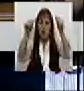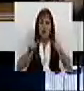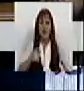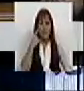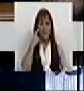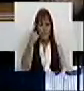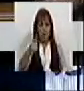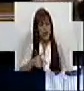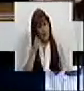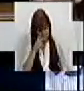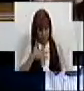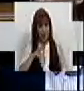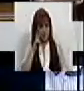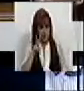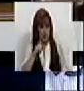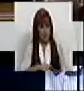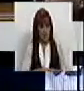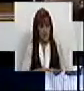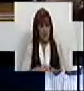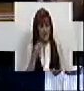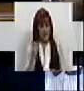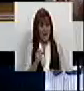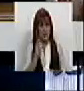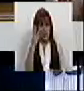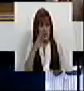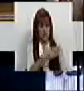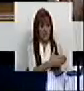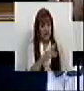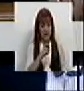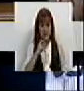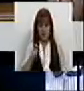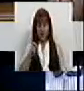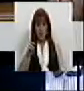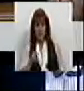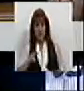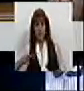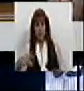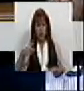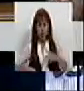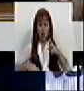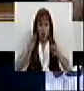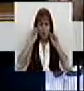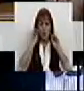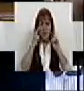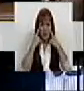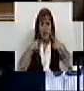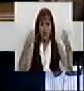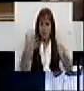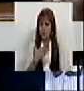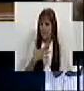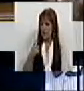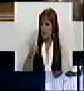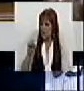ranking mostra, para quem quer ver, em 3 anos, 1.333 milhões no corte do ensino público,